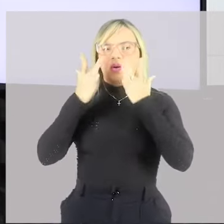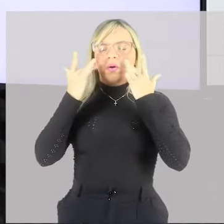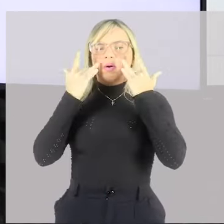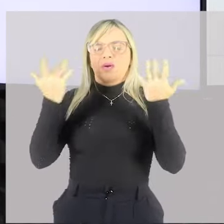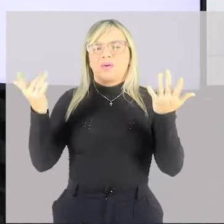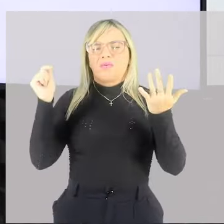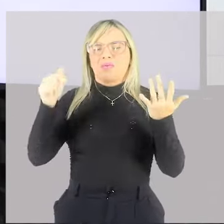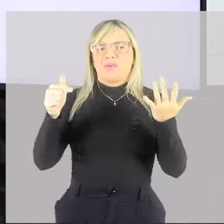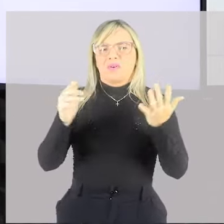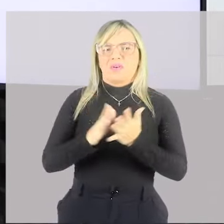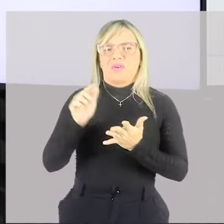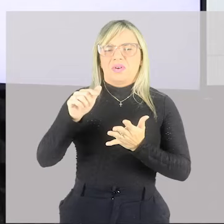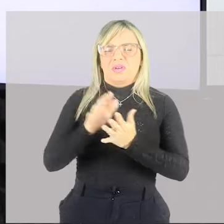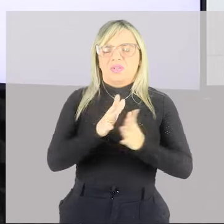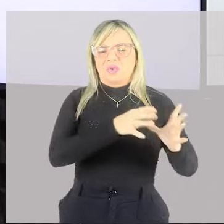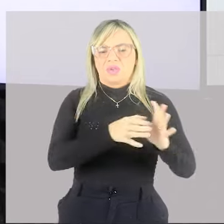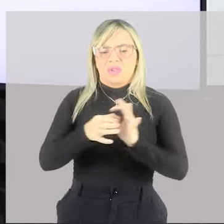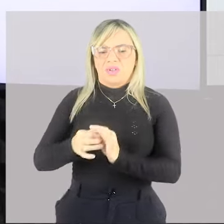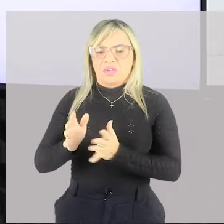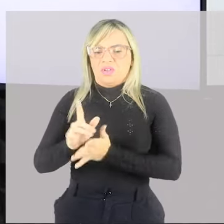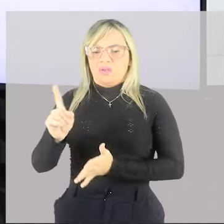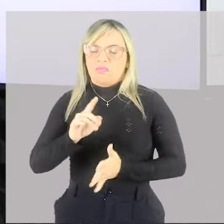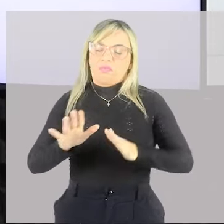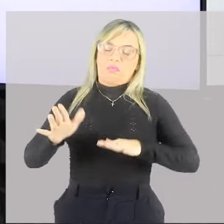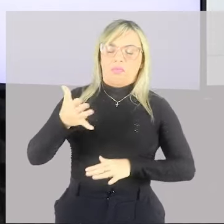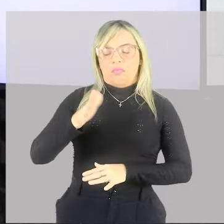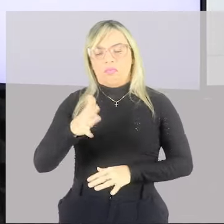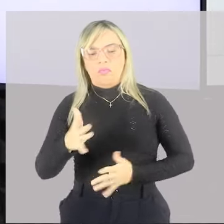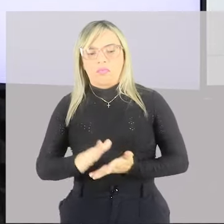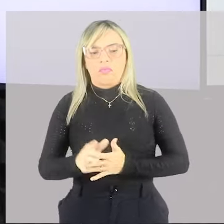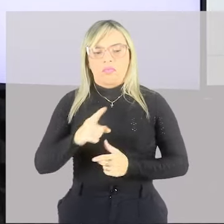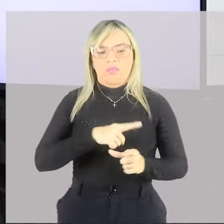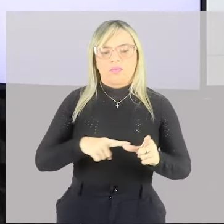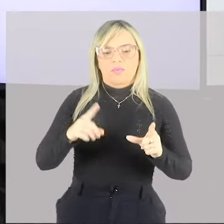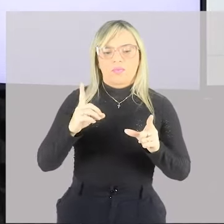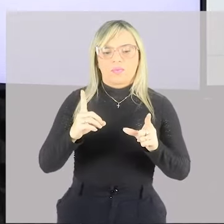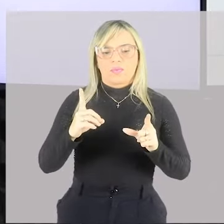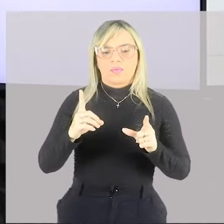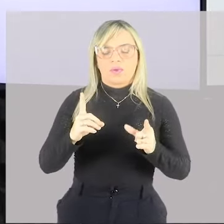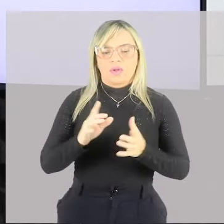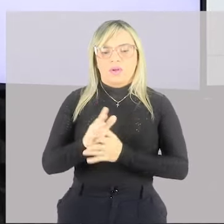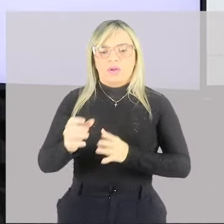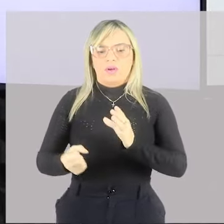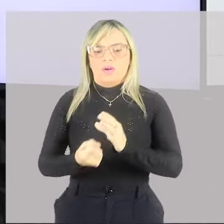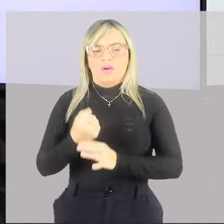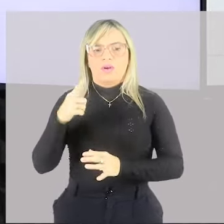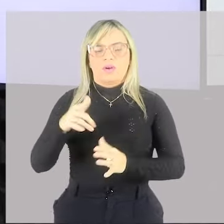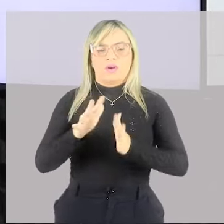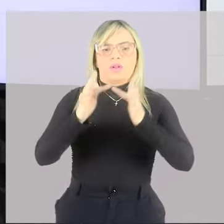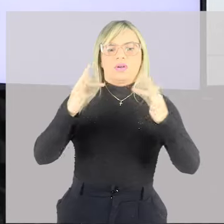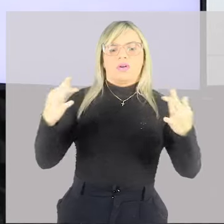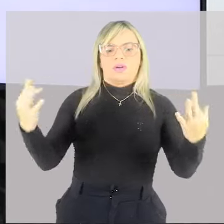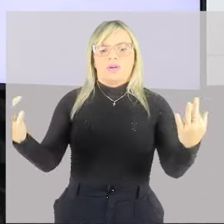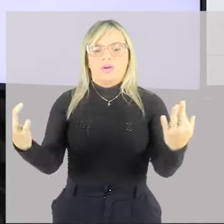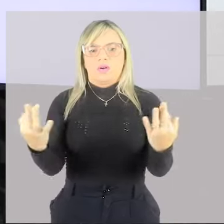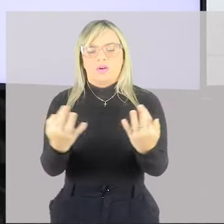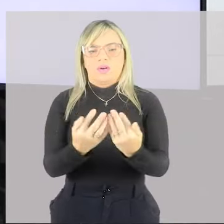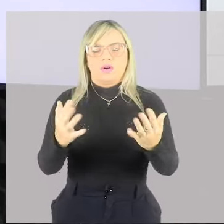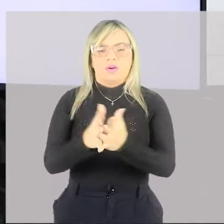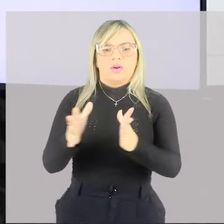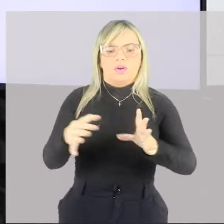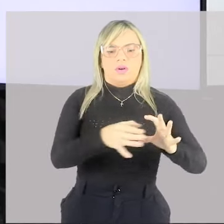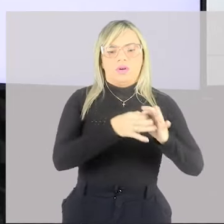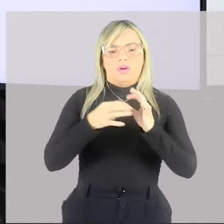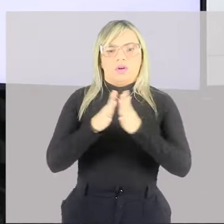identificar essa situação né talvez surgimento de laços familiares notem que na pré-história você tem eh